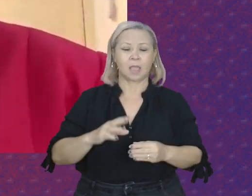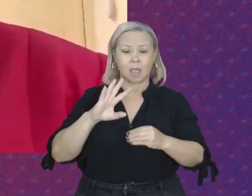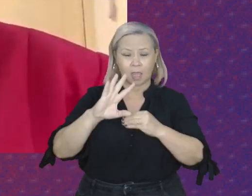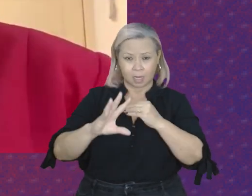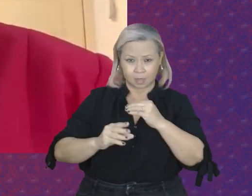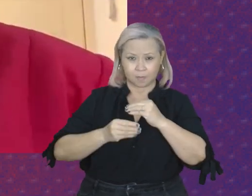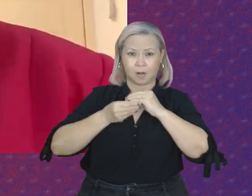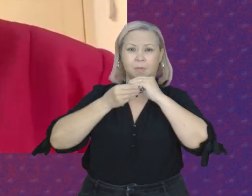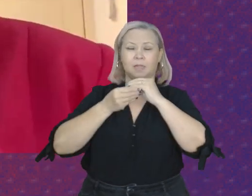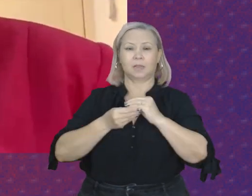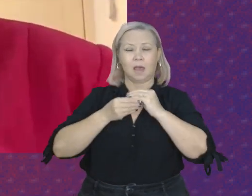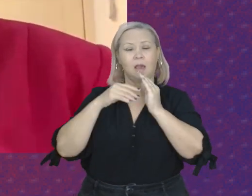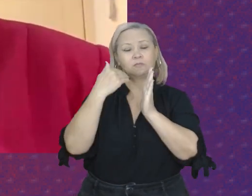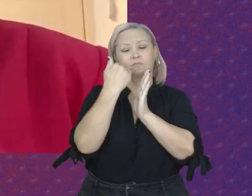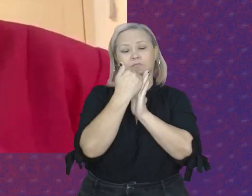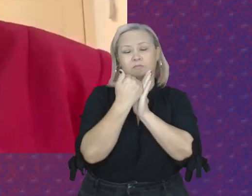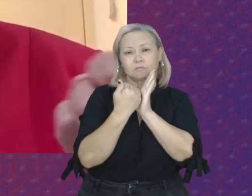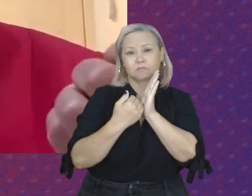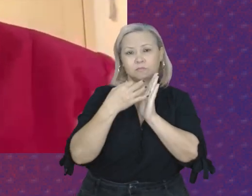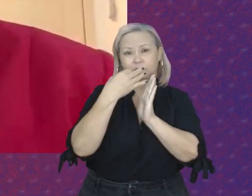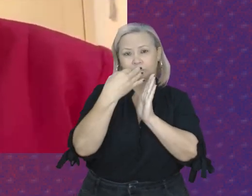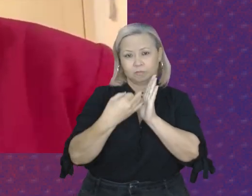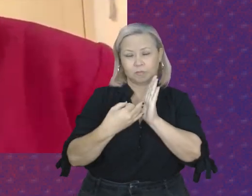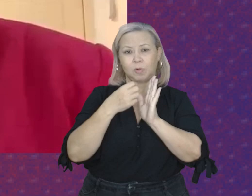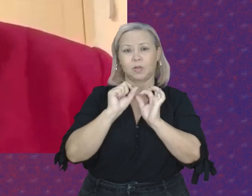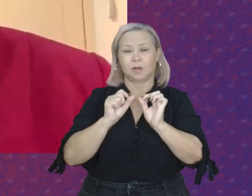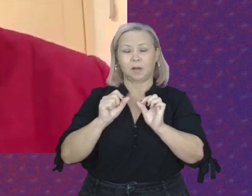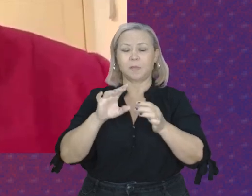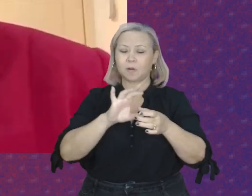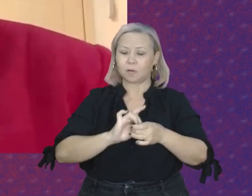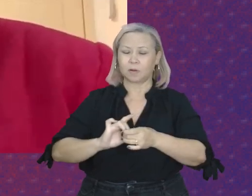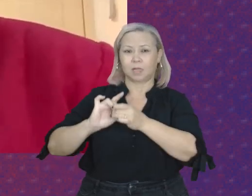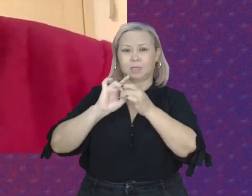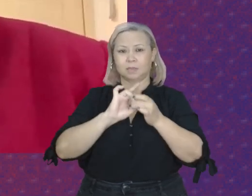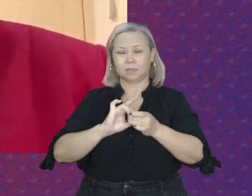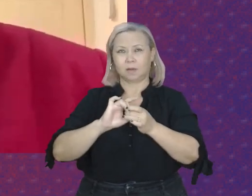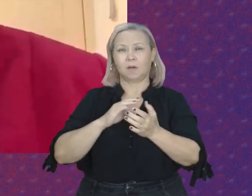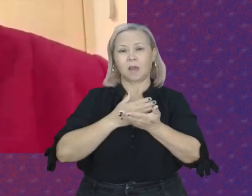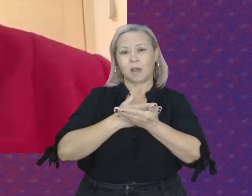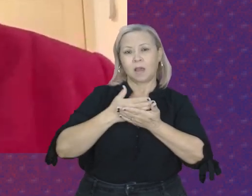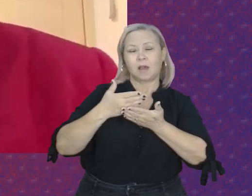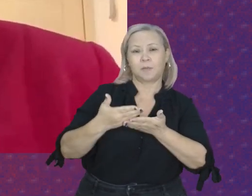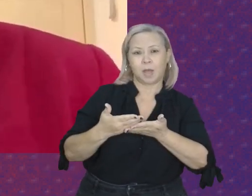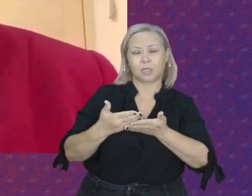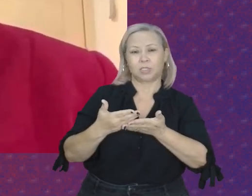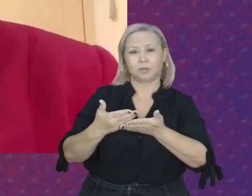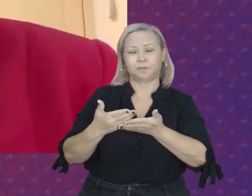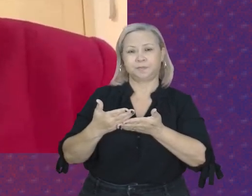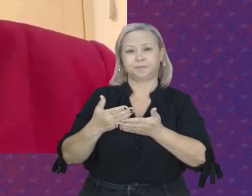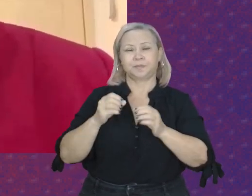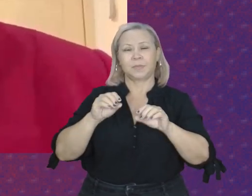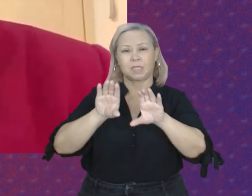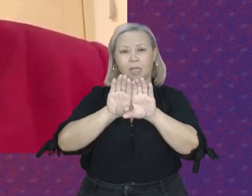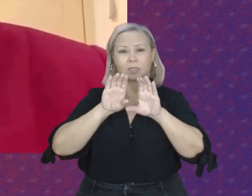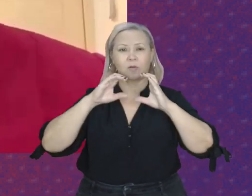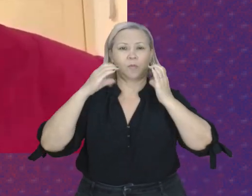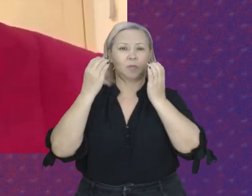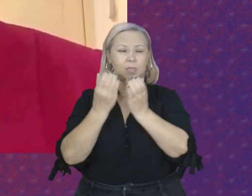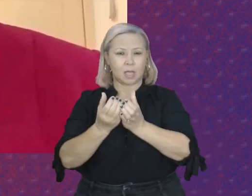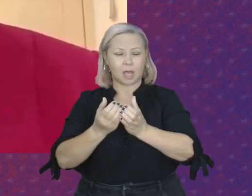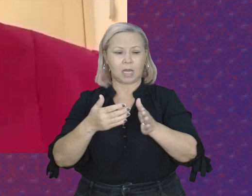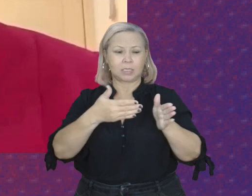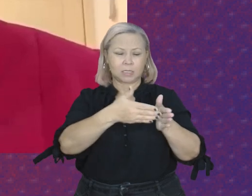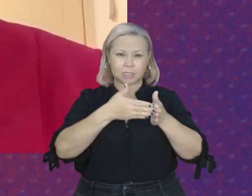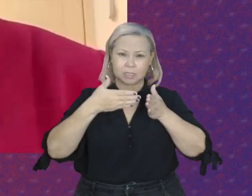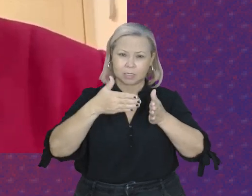implementar um programa com vínculo, né, a partir das comunidades, da reivindicação e